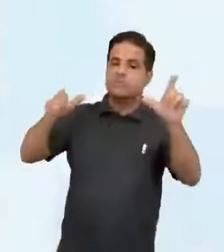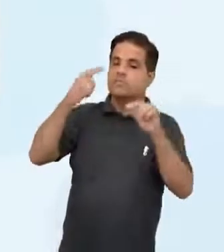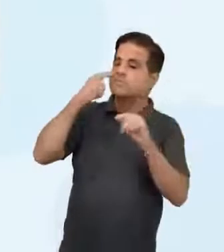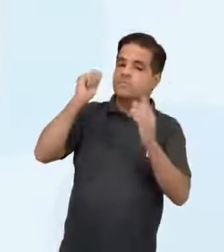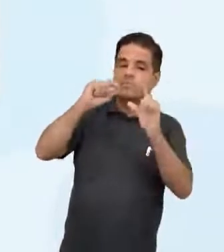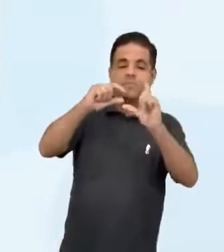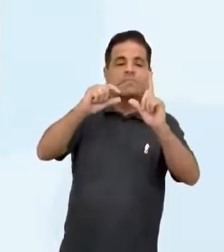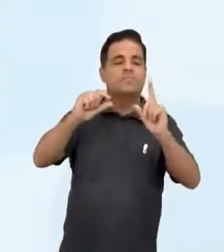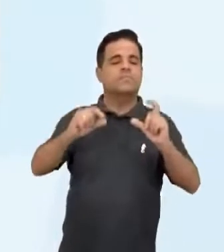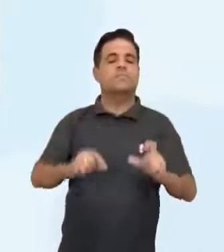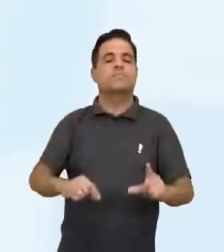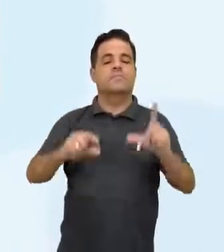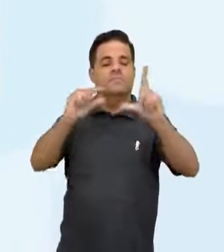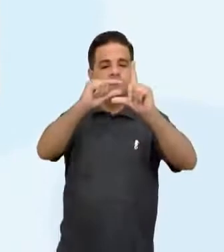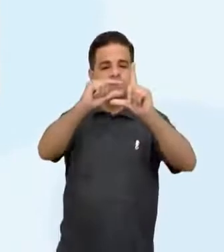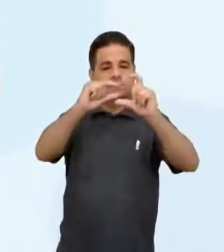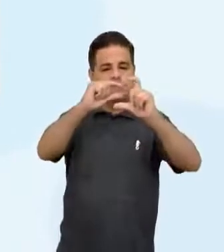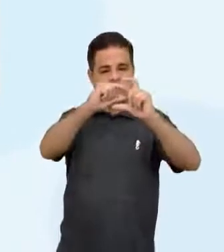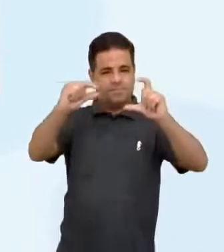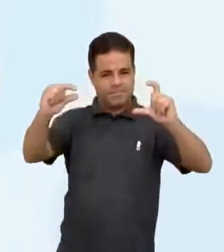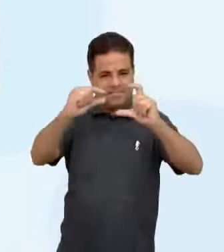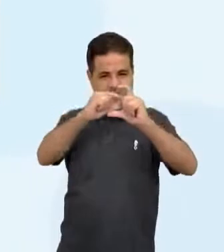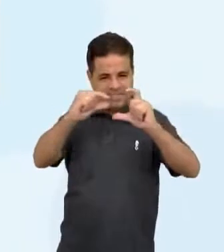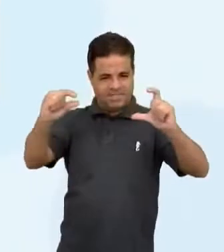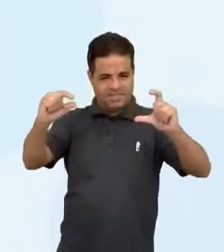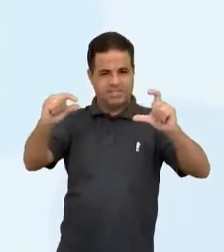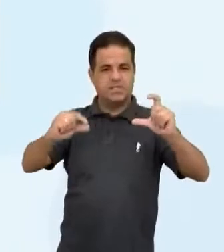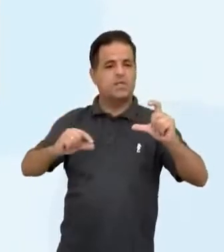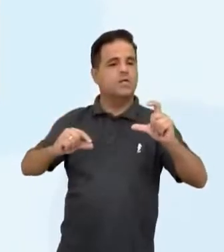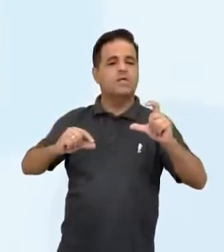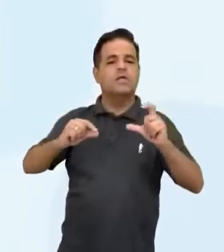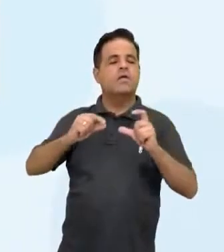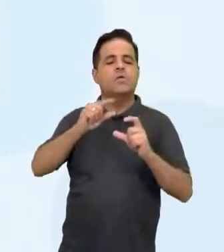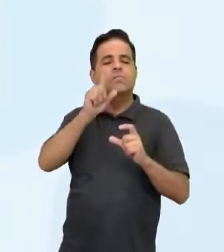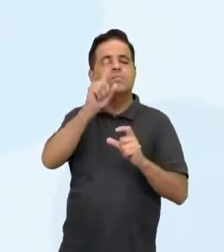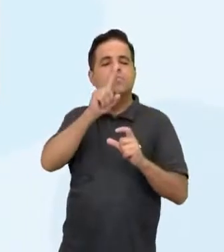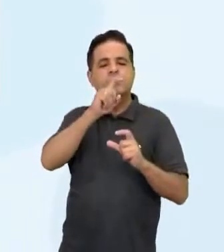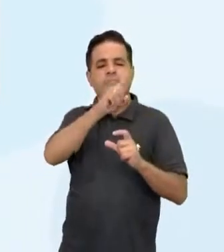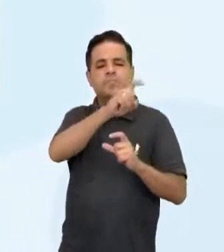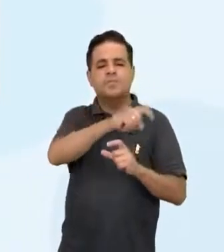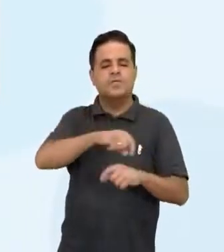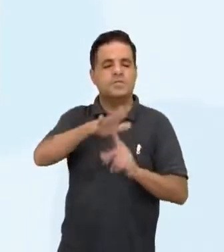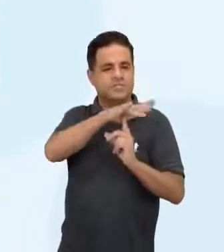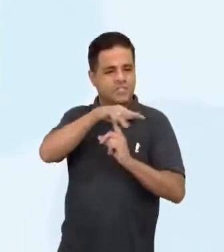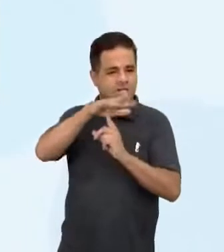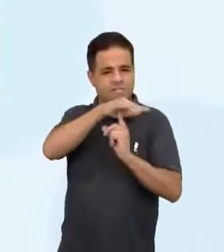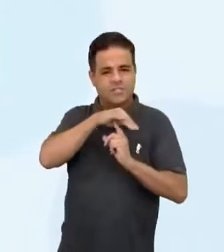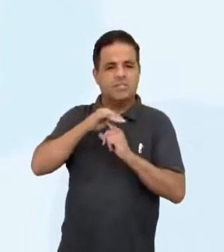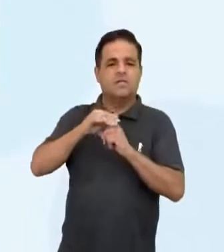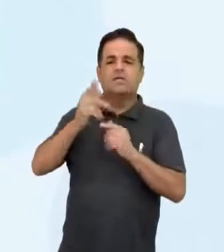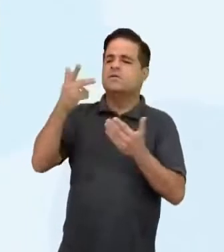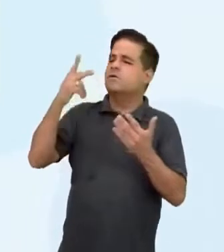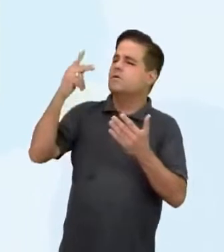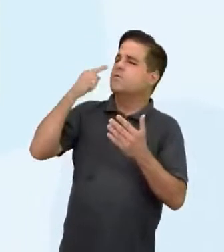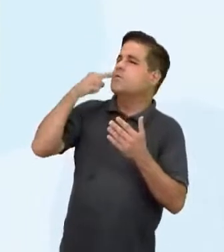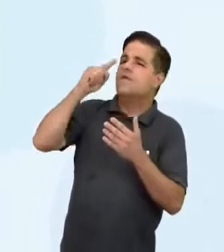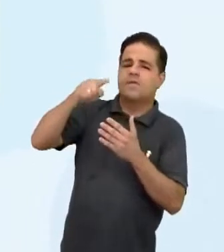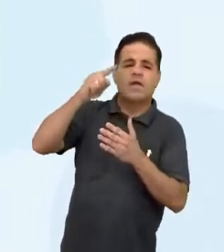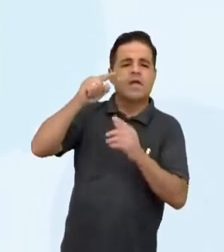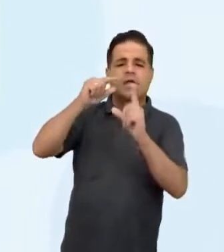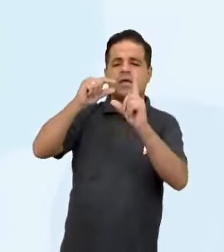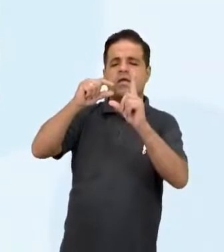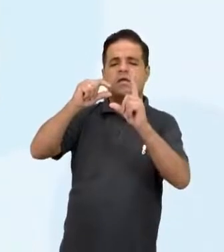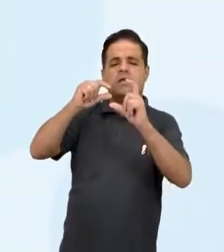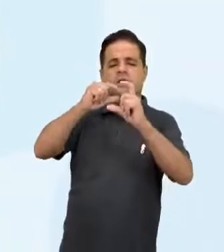uma tirinha, olha lá. A tirinha do bichinho de jardim, muito legal. Qual a sua interpretação